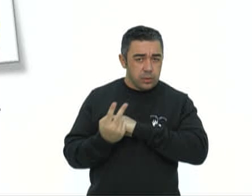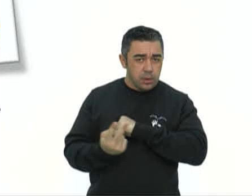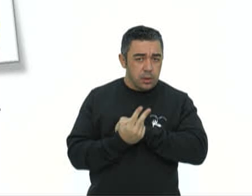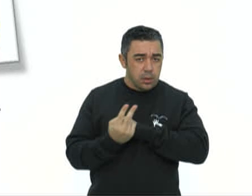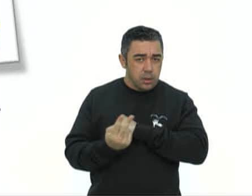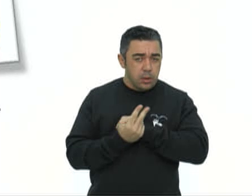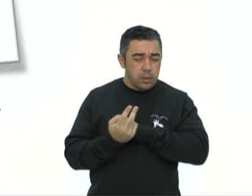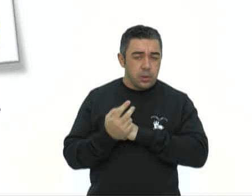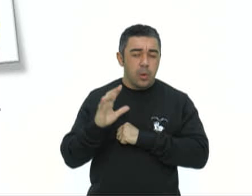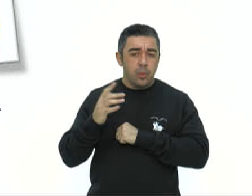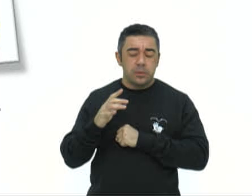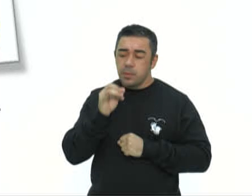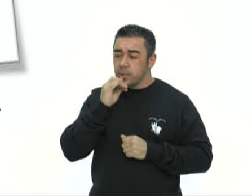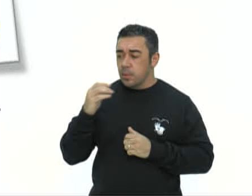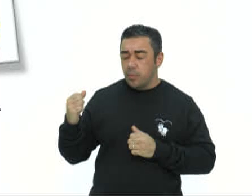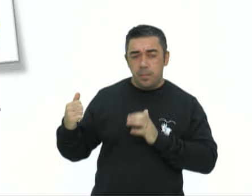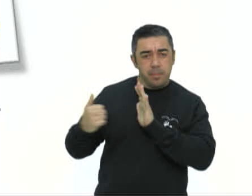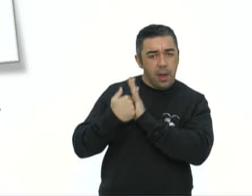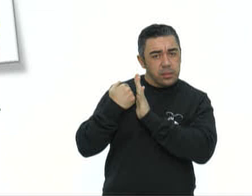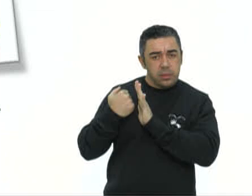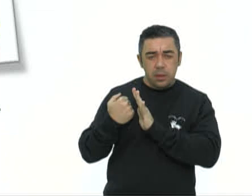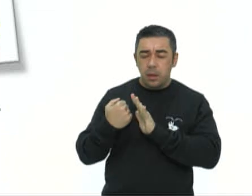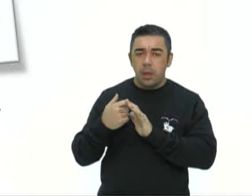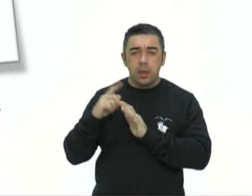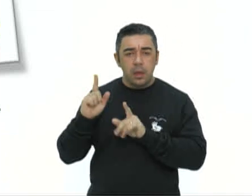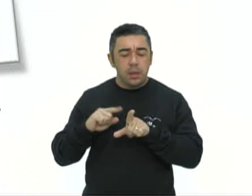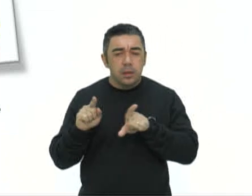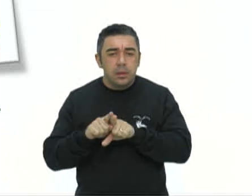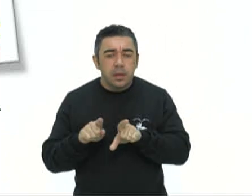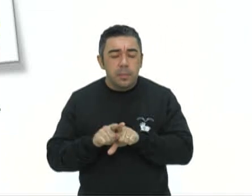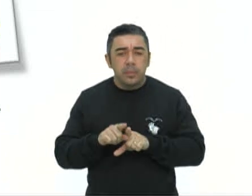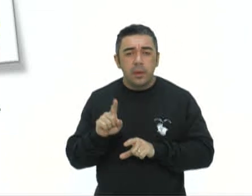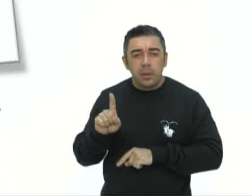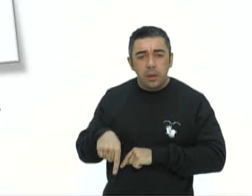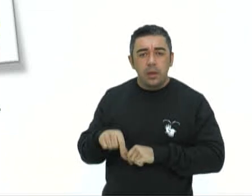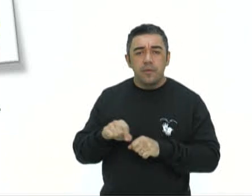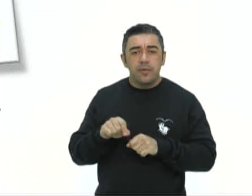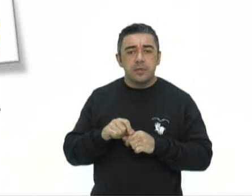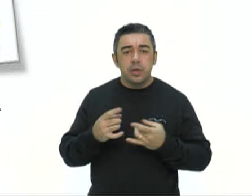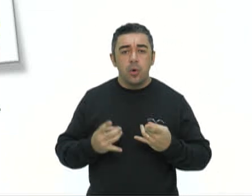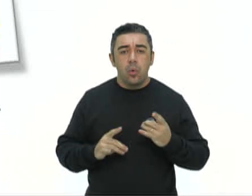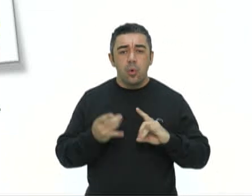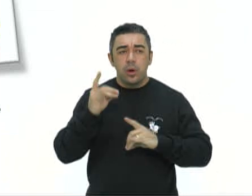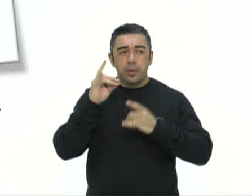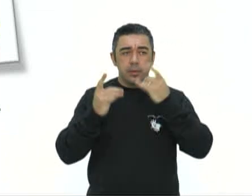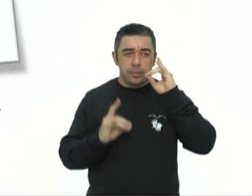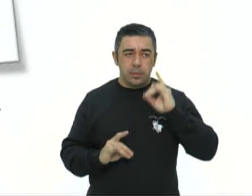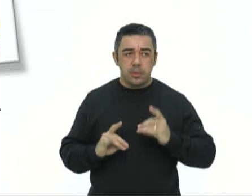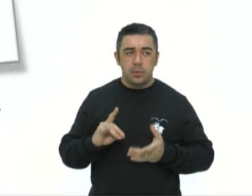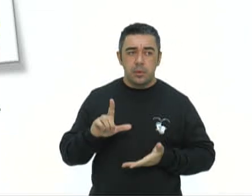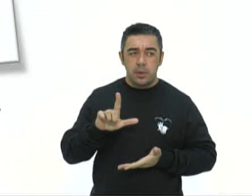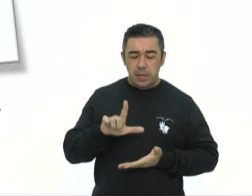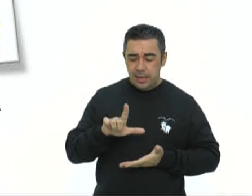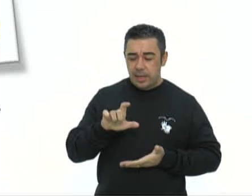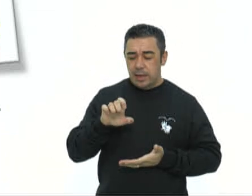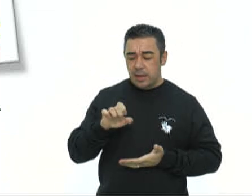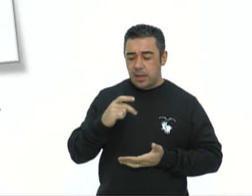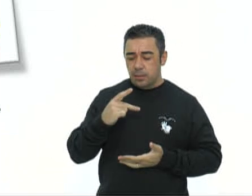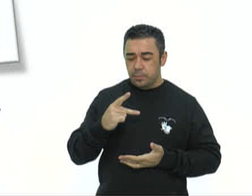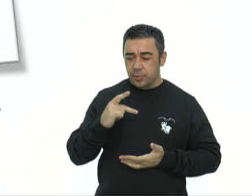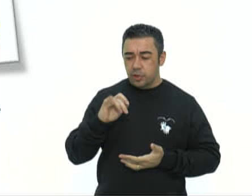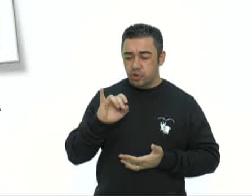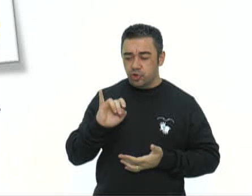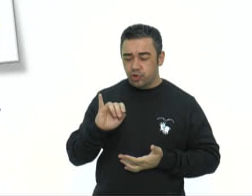de choques, né, mecânicos, né? E a produção de um hormônio chamado leptina, né, que é um hormônio